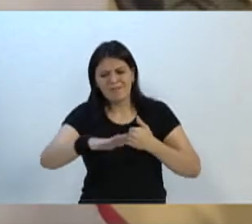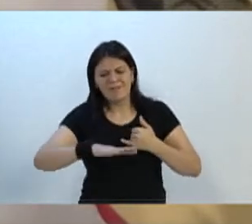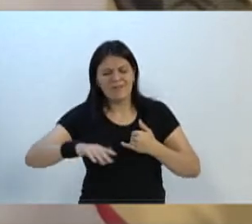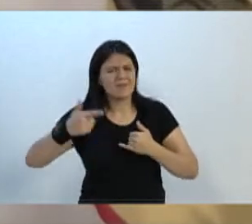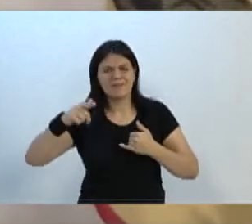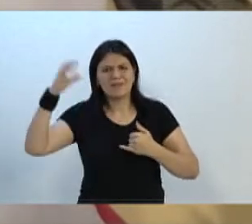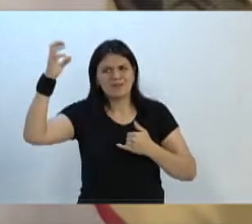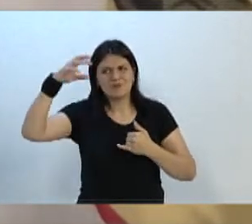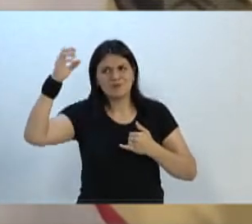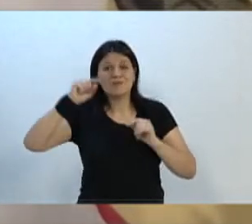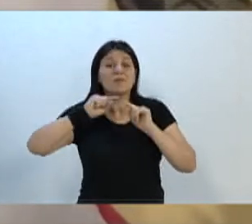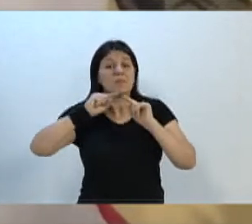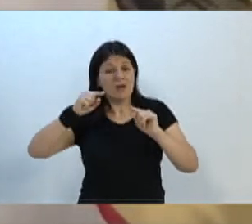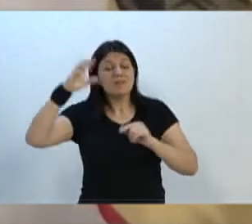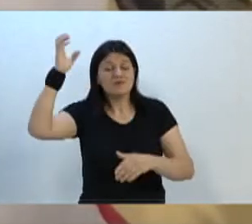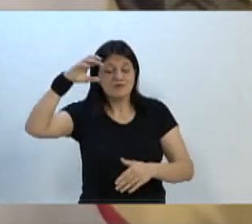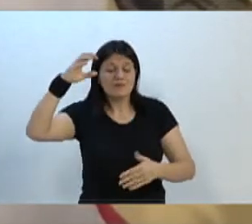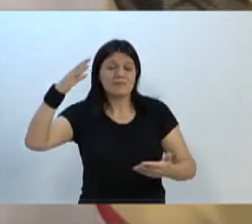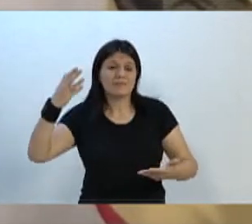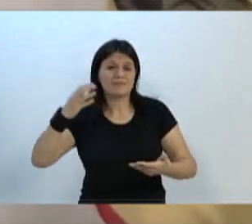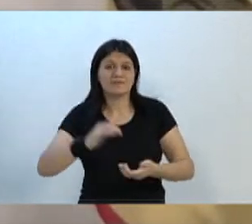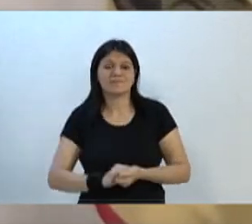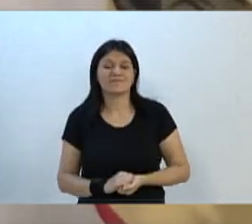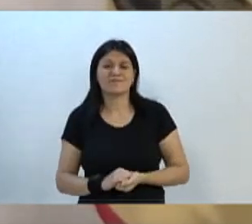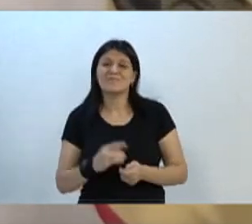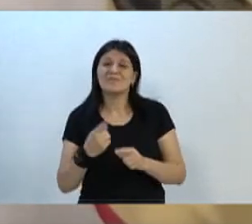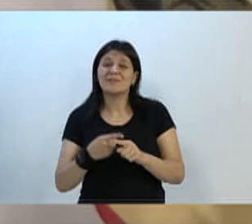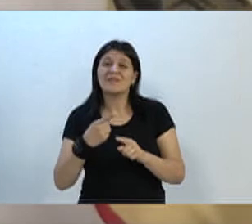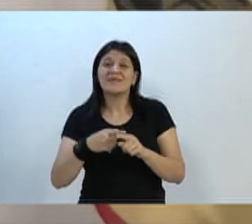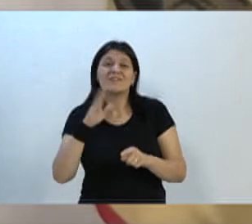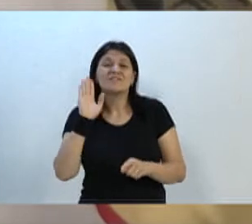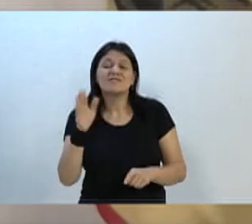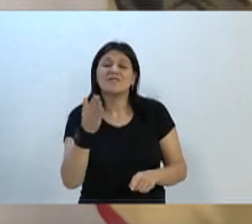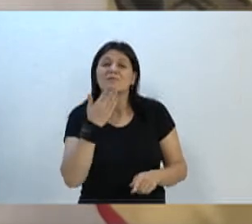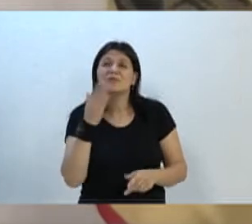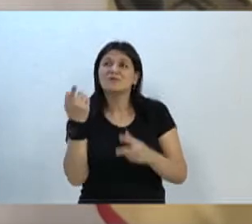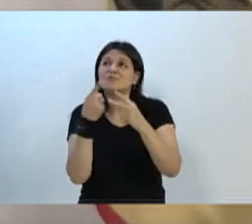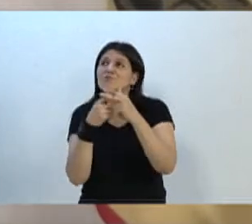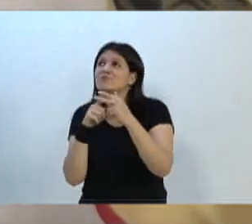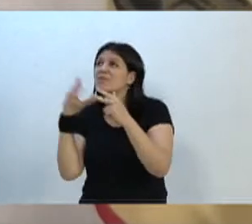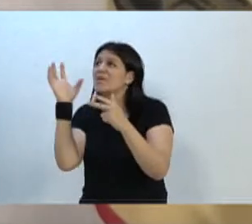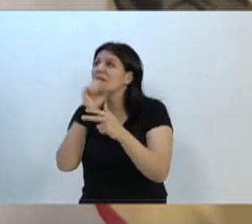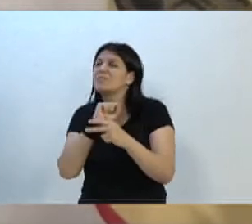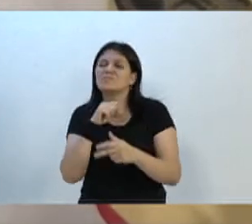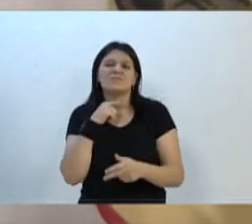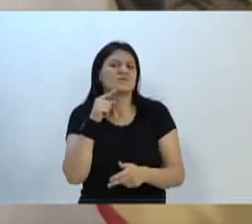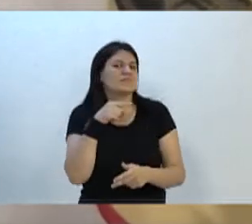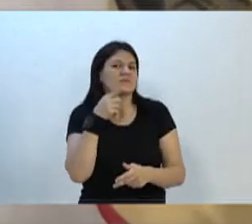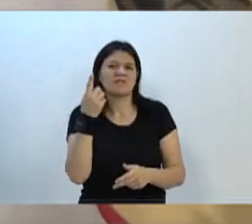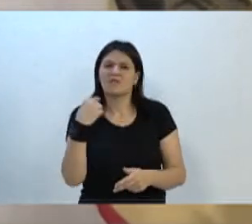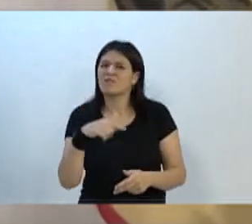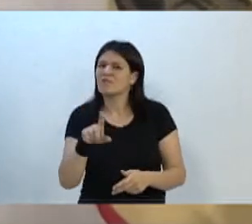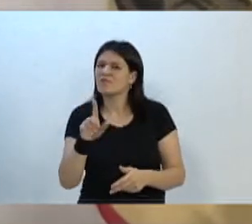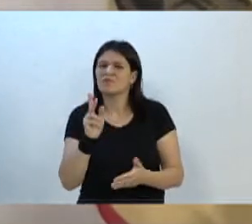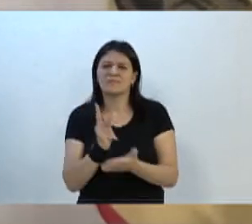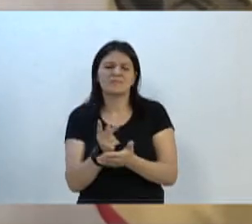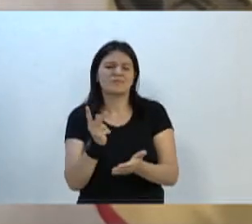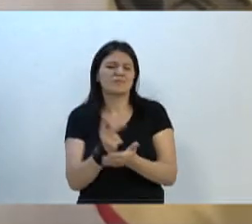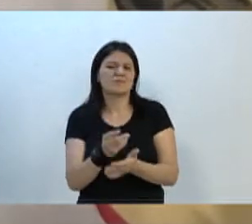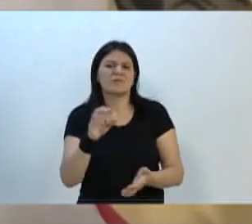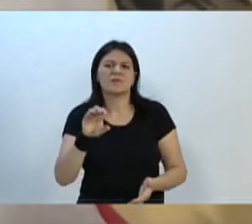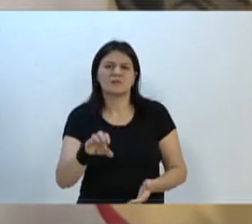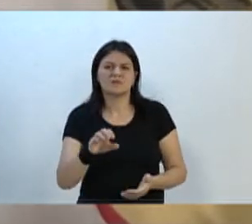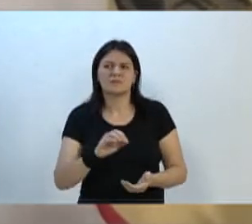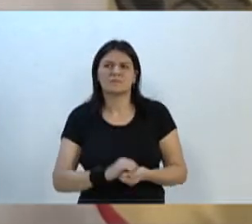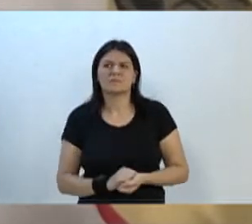não chove né mas chove porque já foi pedido um conserto rápido e ninguém foi continua assim